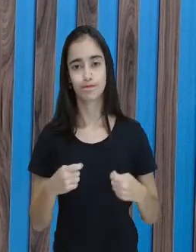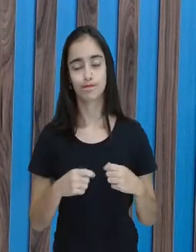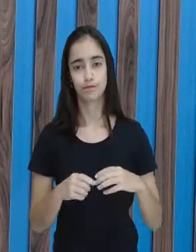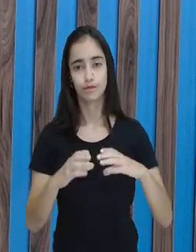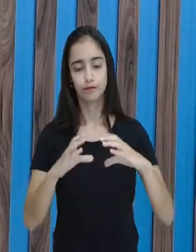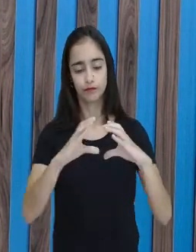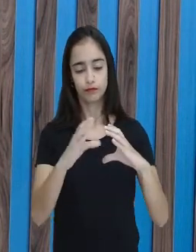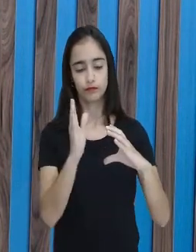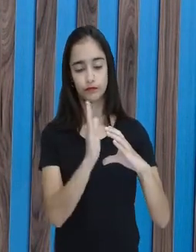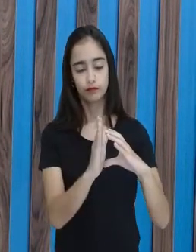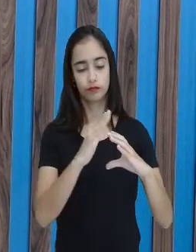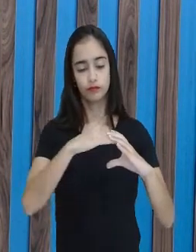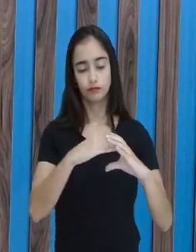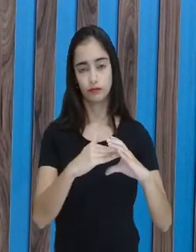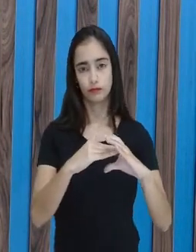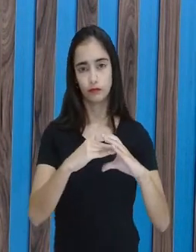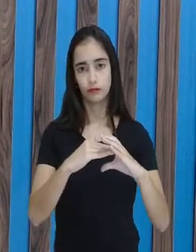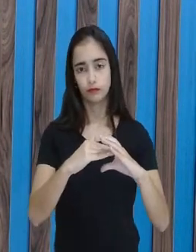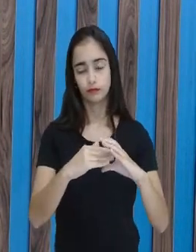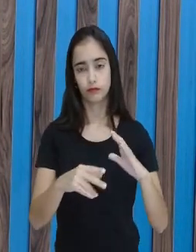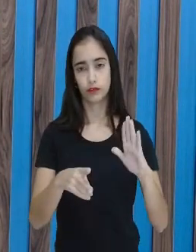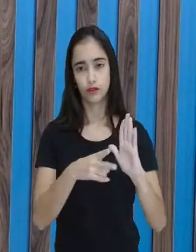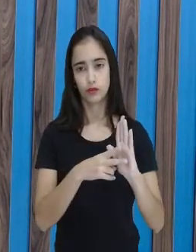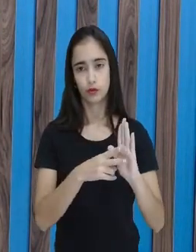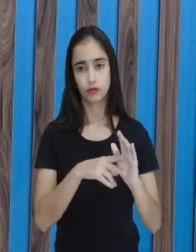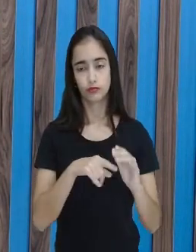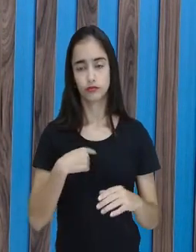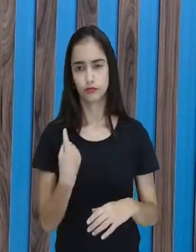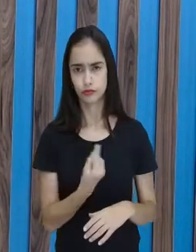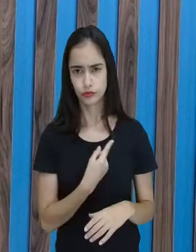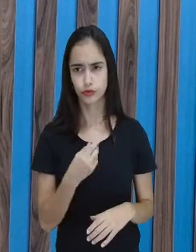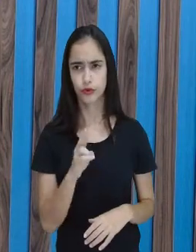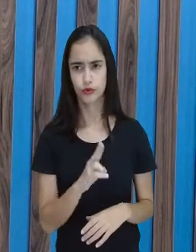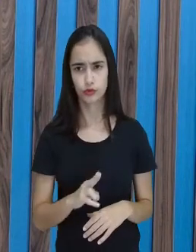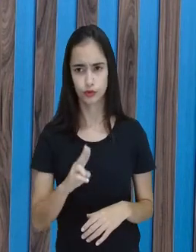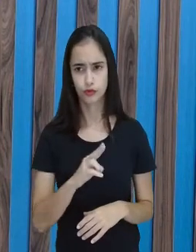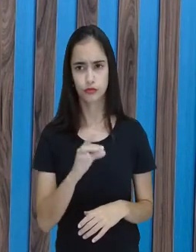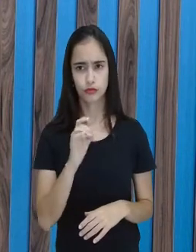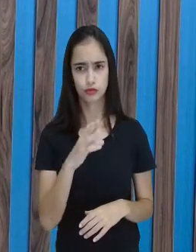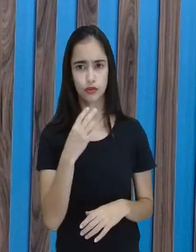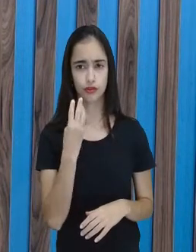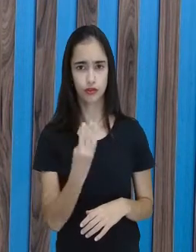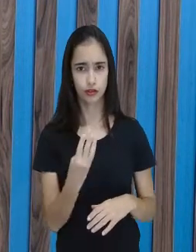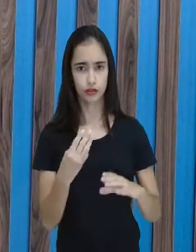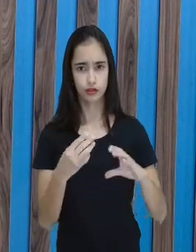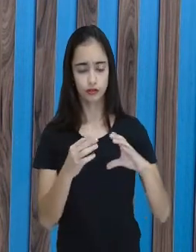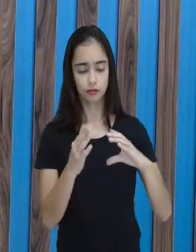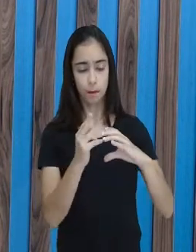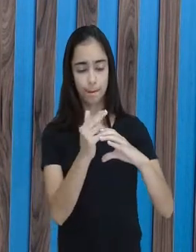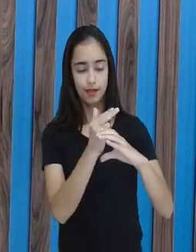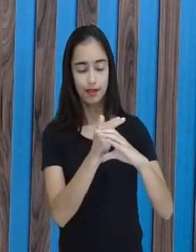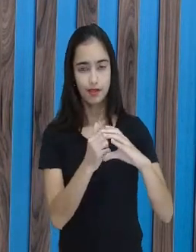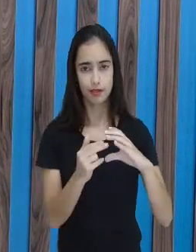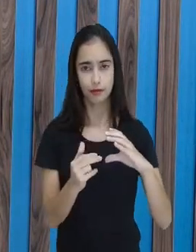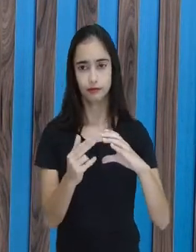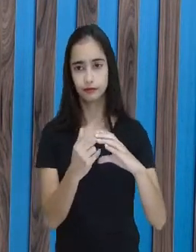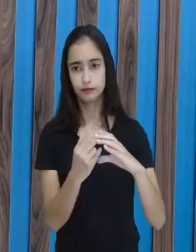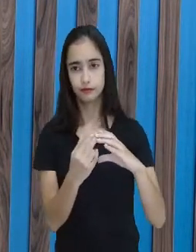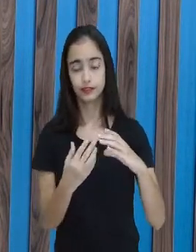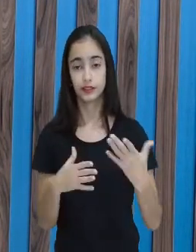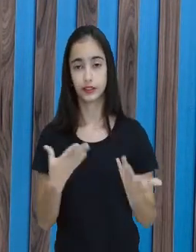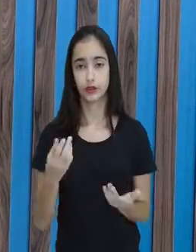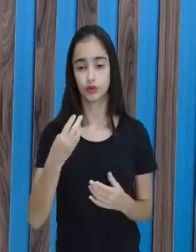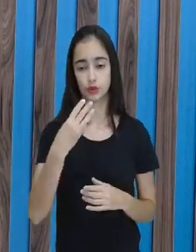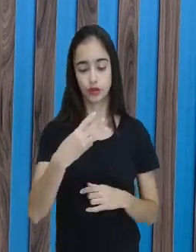4 partes e utilizamos apenas 3. A fração aqui foi 3/4. Para o primeiro